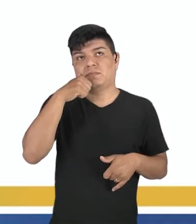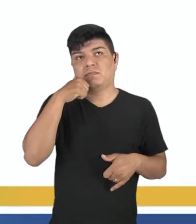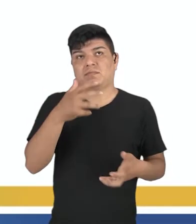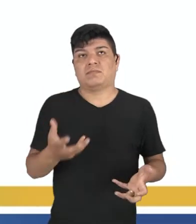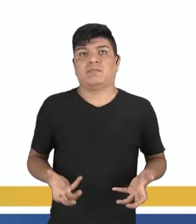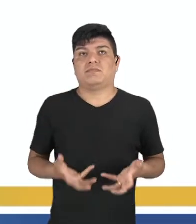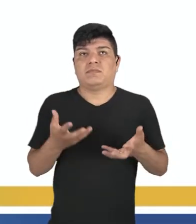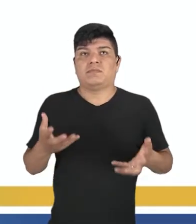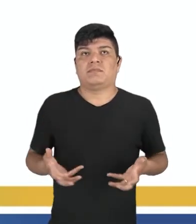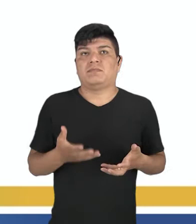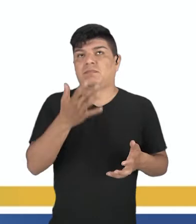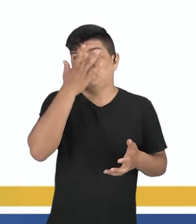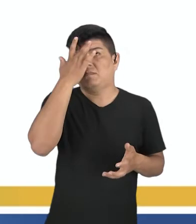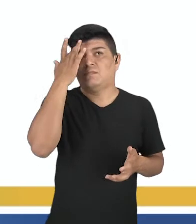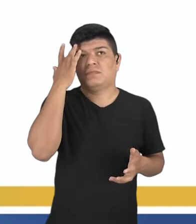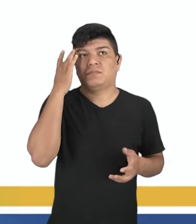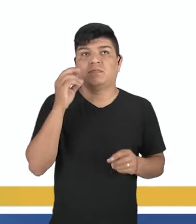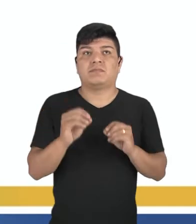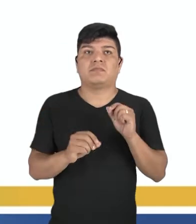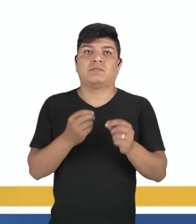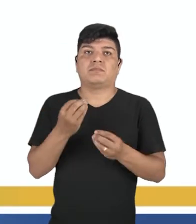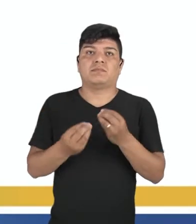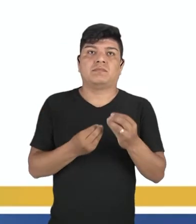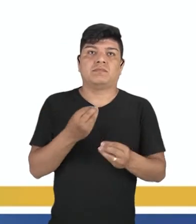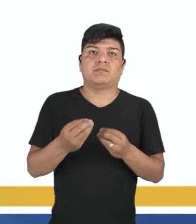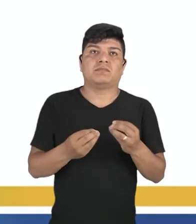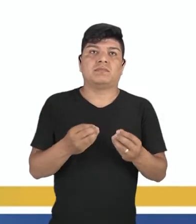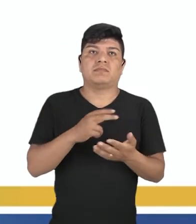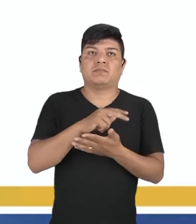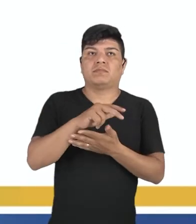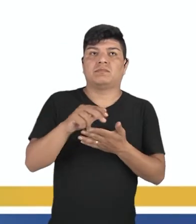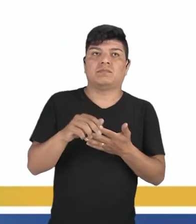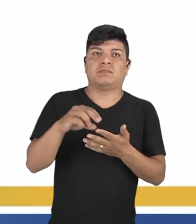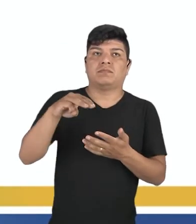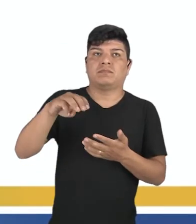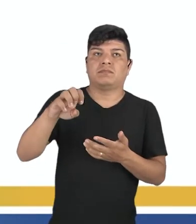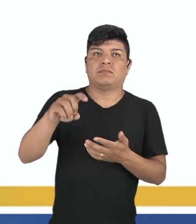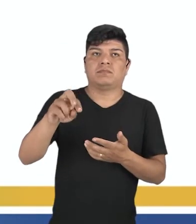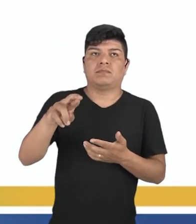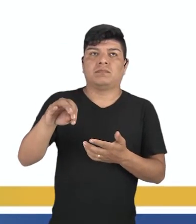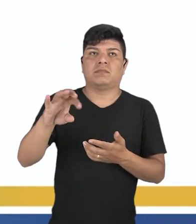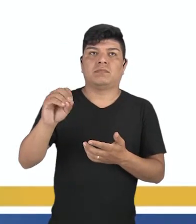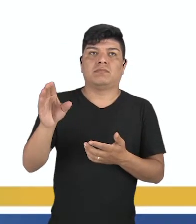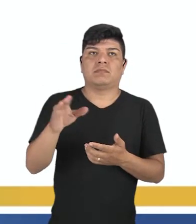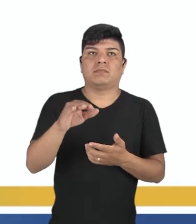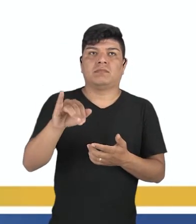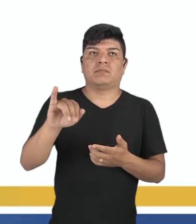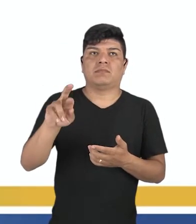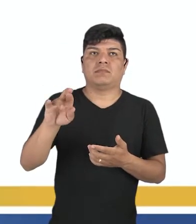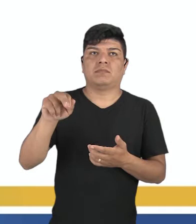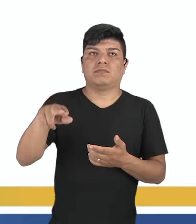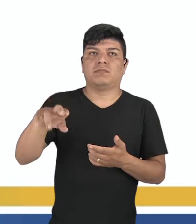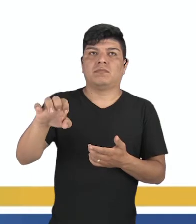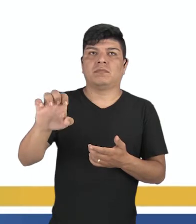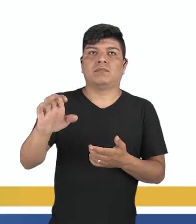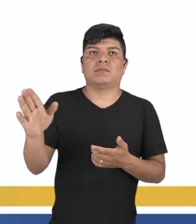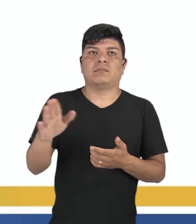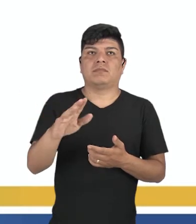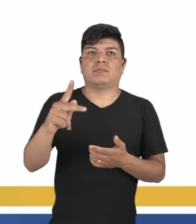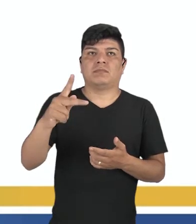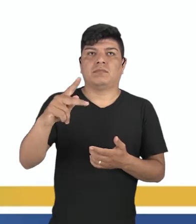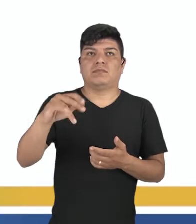influencia compositores como Anacleto de Medeiros, Irineu Almeida e Pixinguinha. As composições